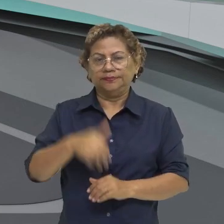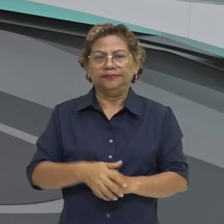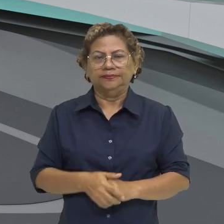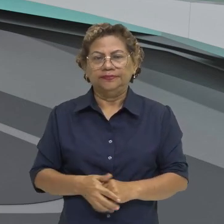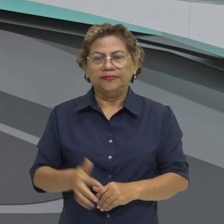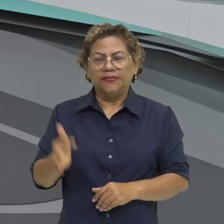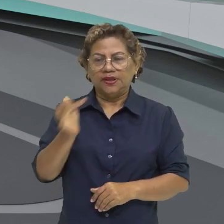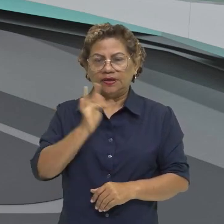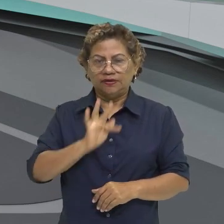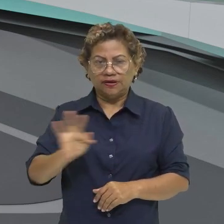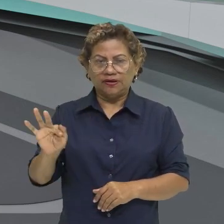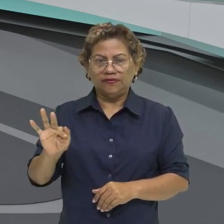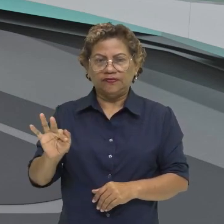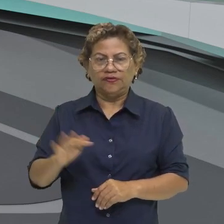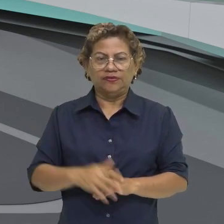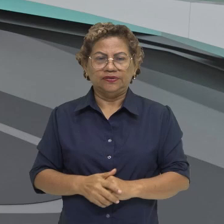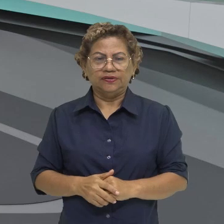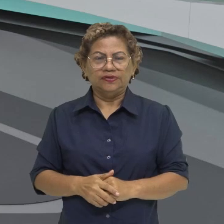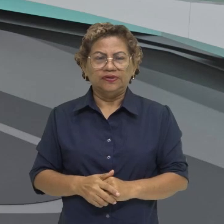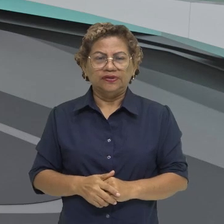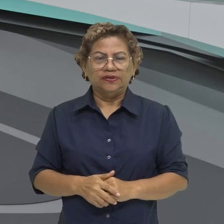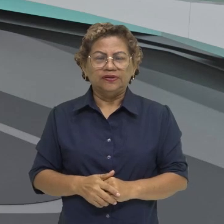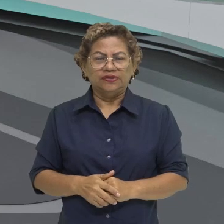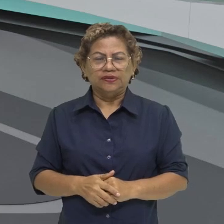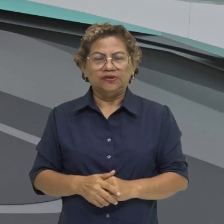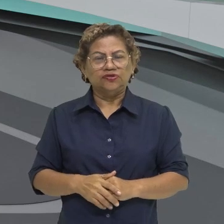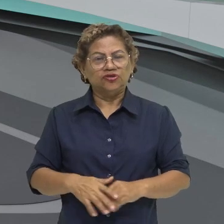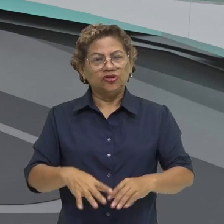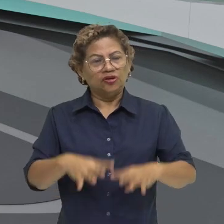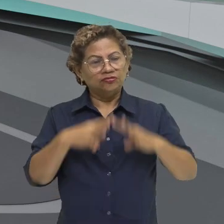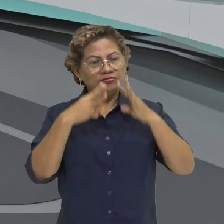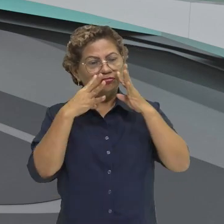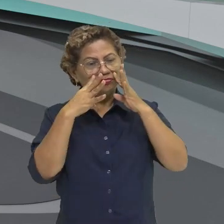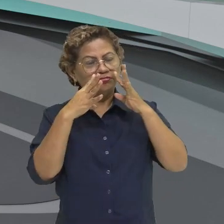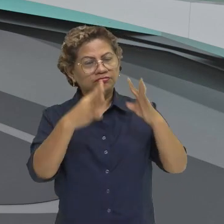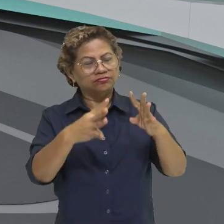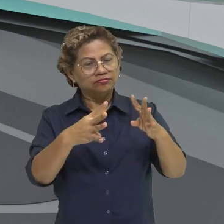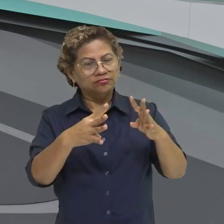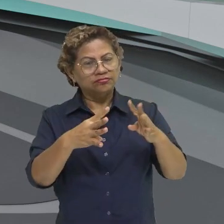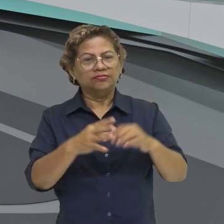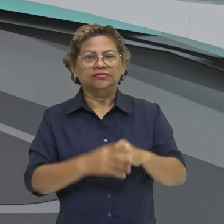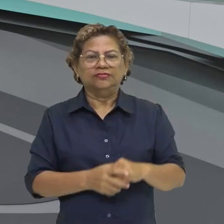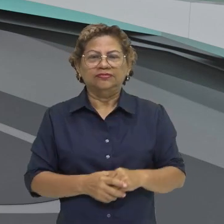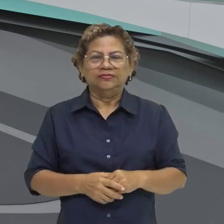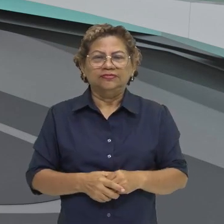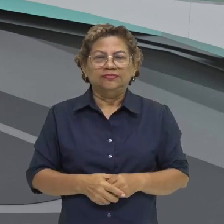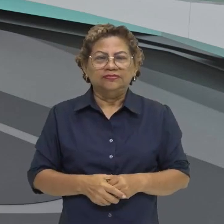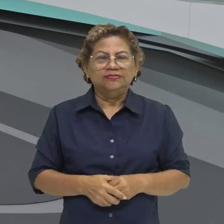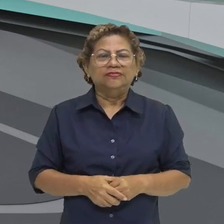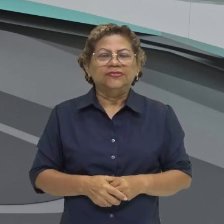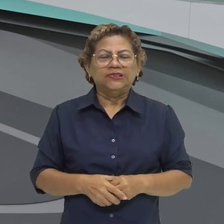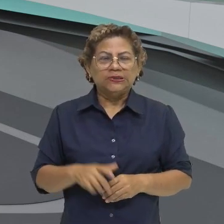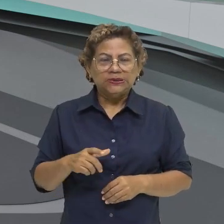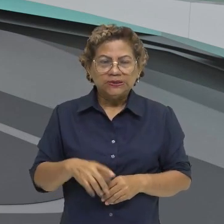função estética, que é gerar a admiração, a contemplação, o desfrute, o fruir